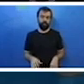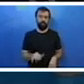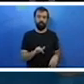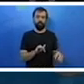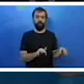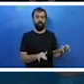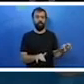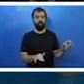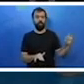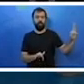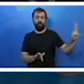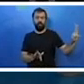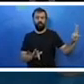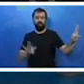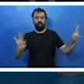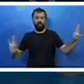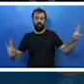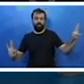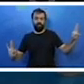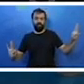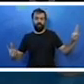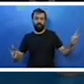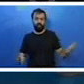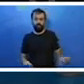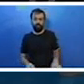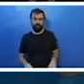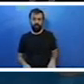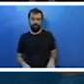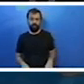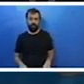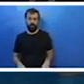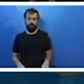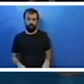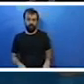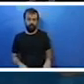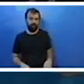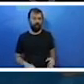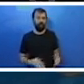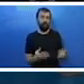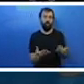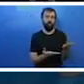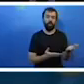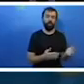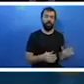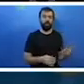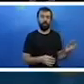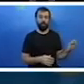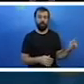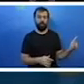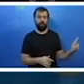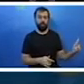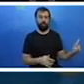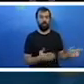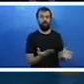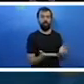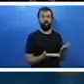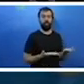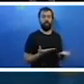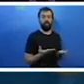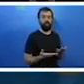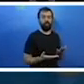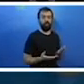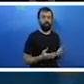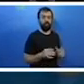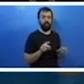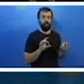A circulação de ouro em pó estava definitivamente proibida. Os mineradores não tinham